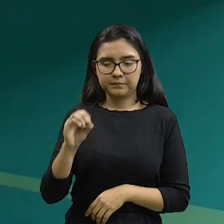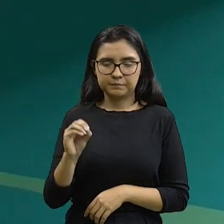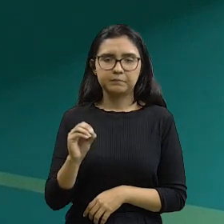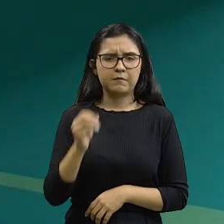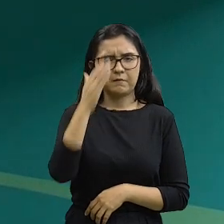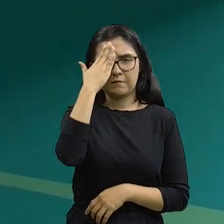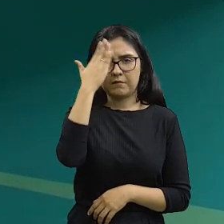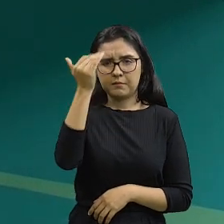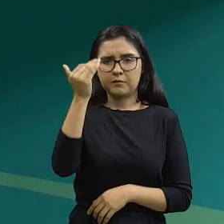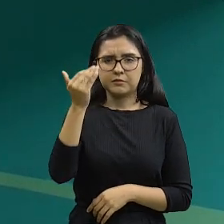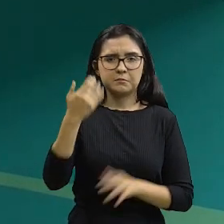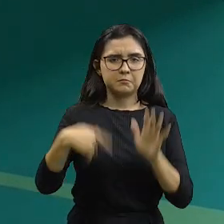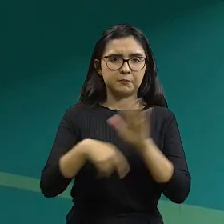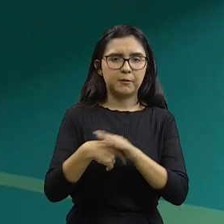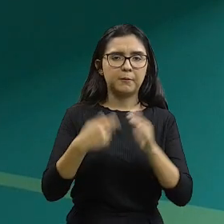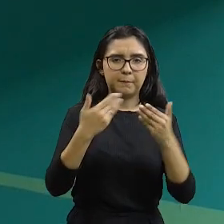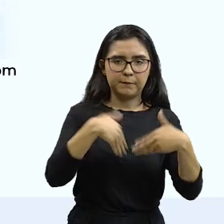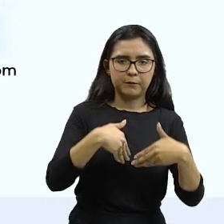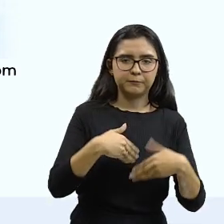muito constante em vestibulares.